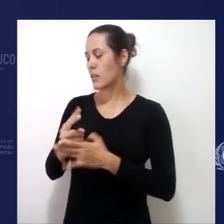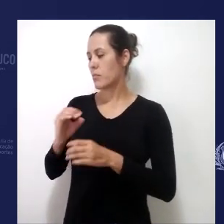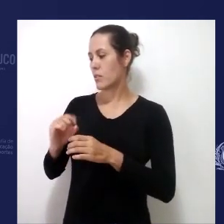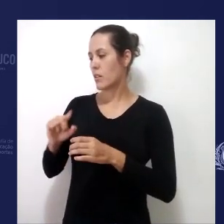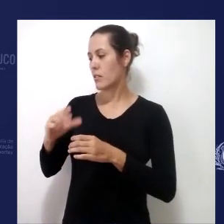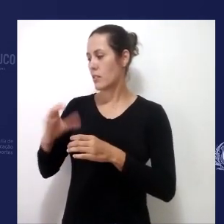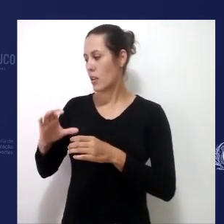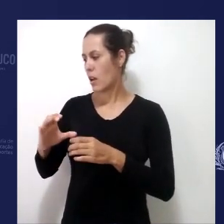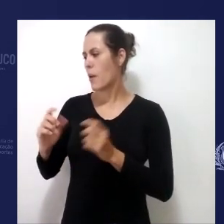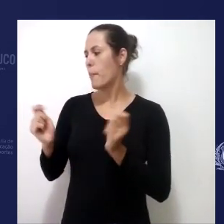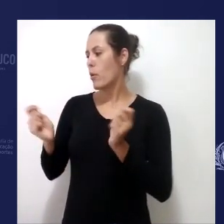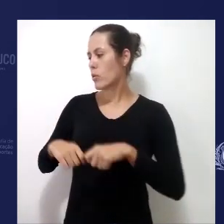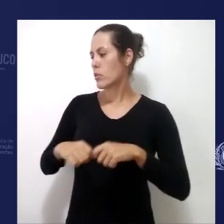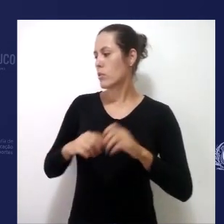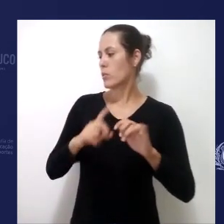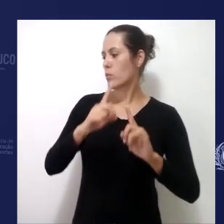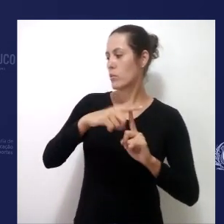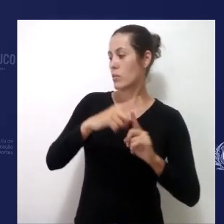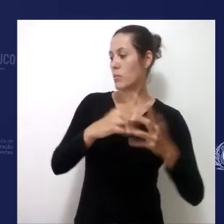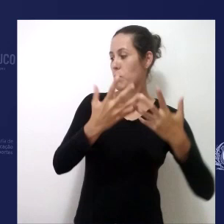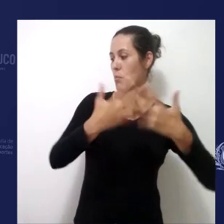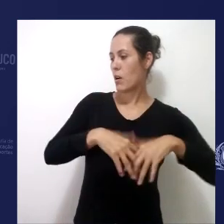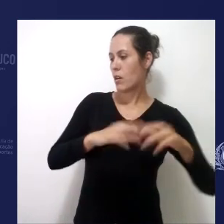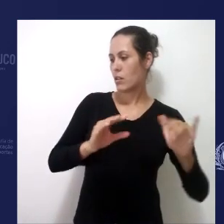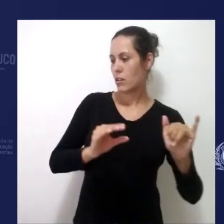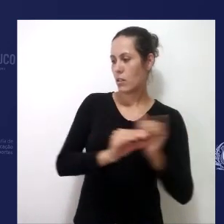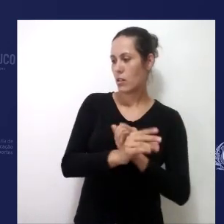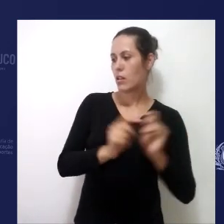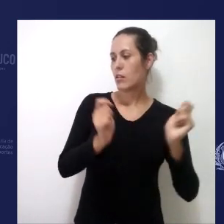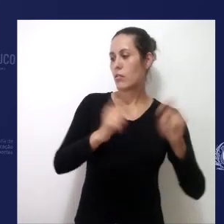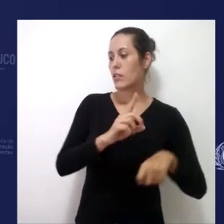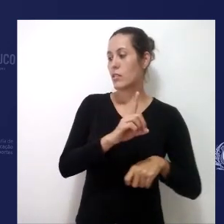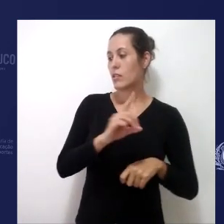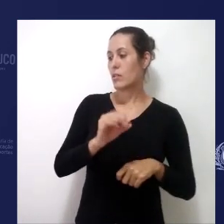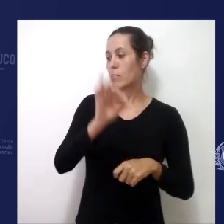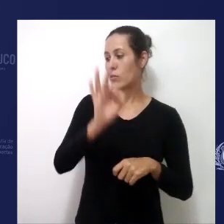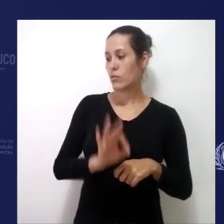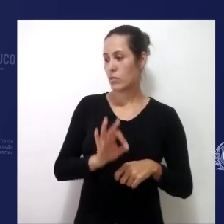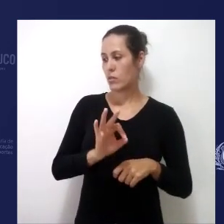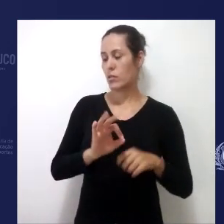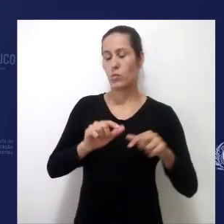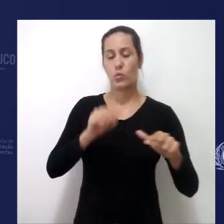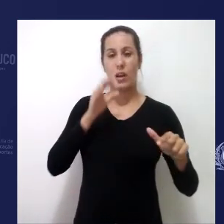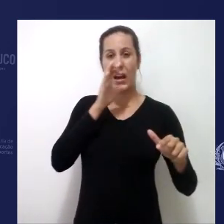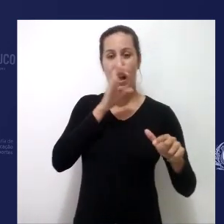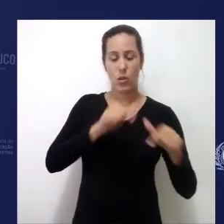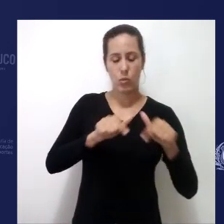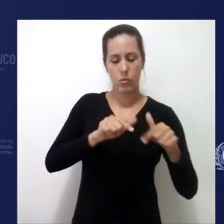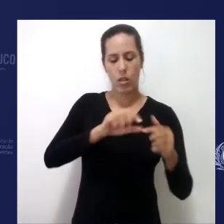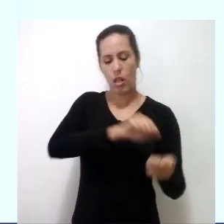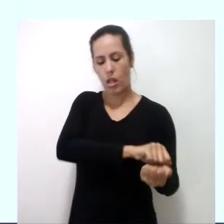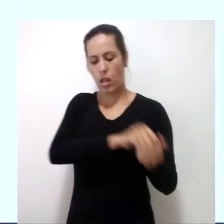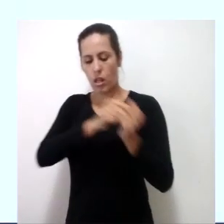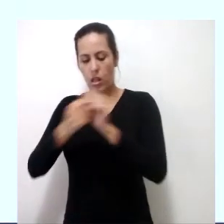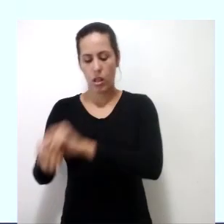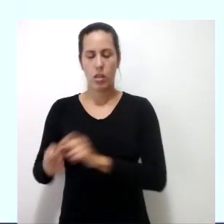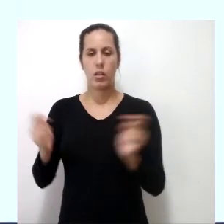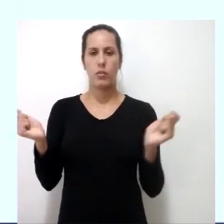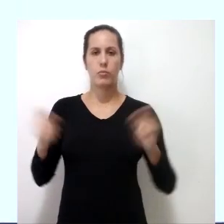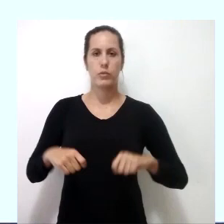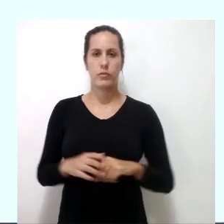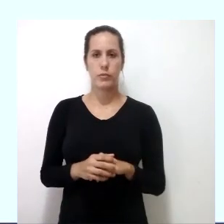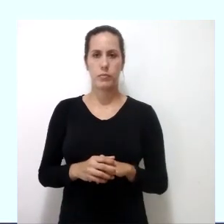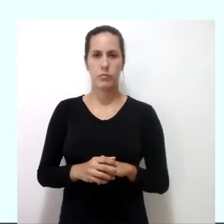seria possível a uma certa máquina térmica converter integralmente o calor em trabalho. Então